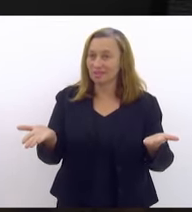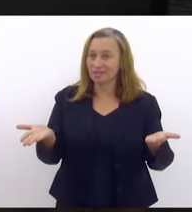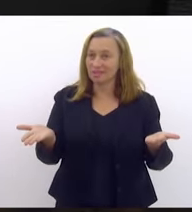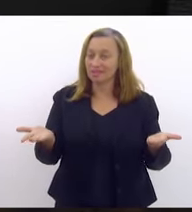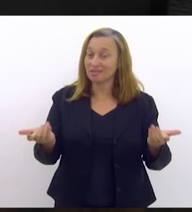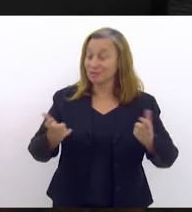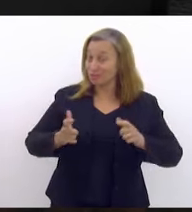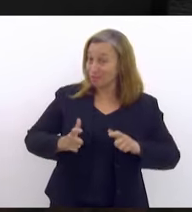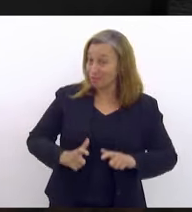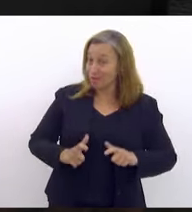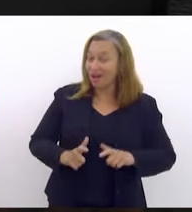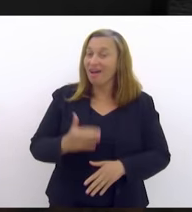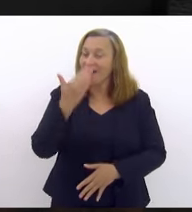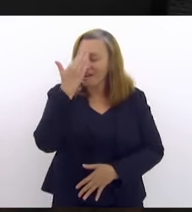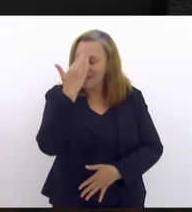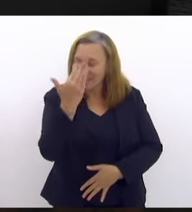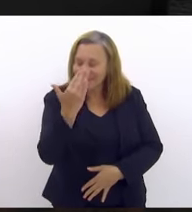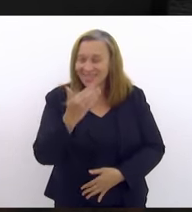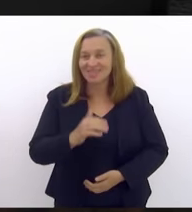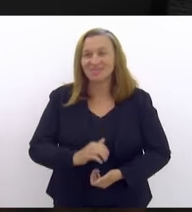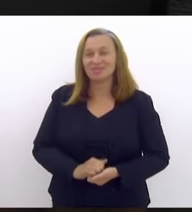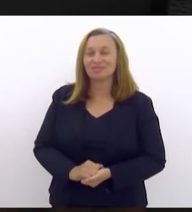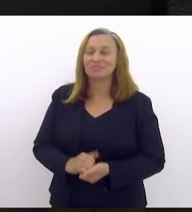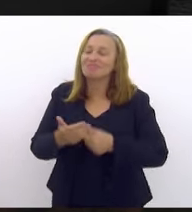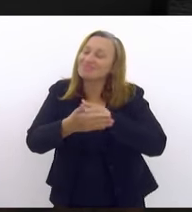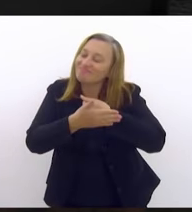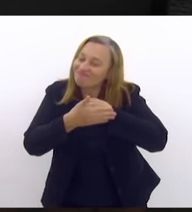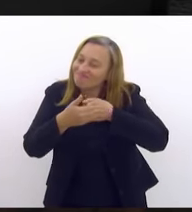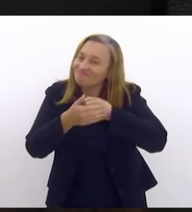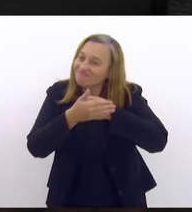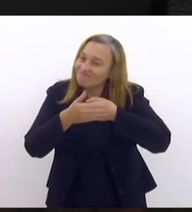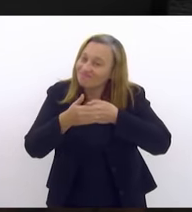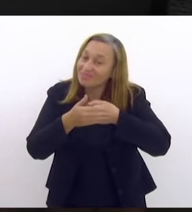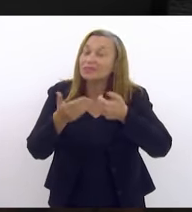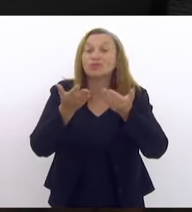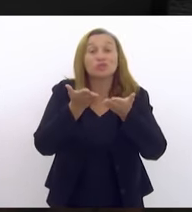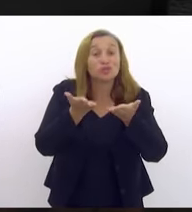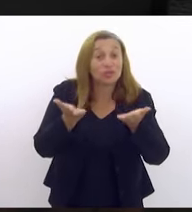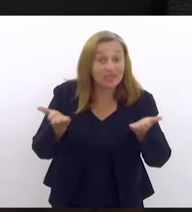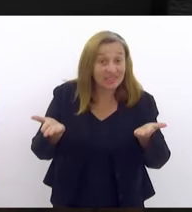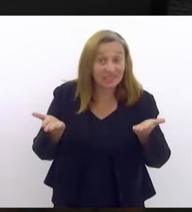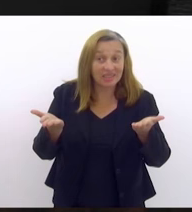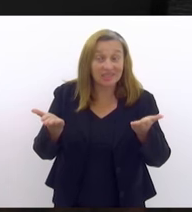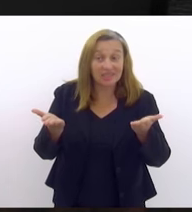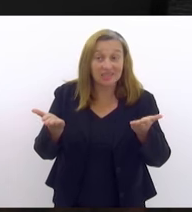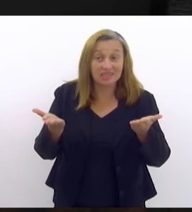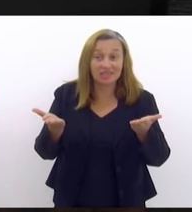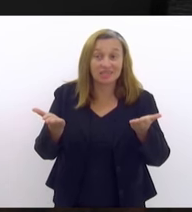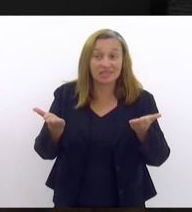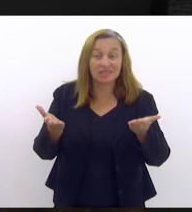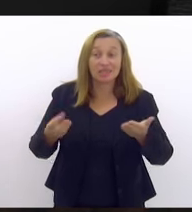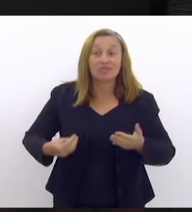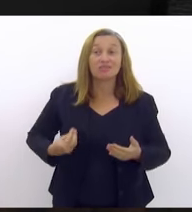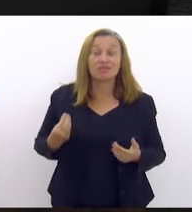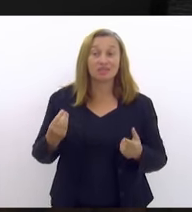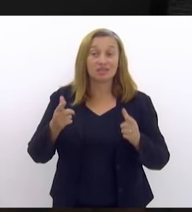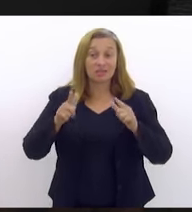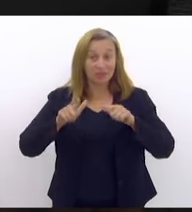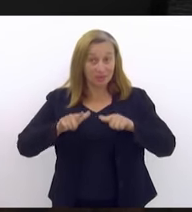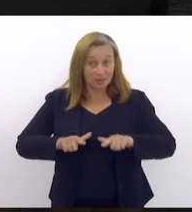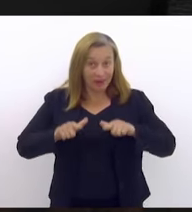aqui. Eu agradeço demais pelo carinho de todos vocês de estarem hoje aqui nesse